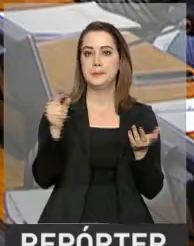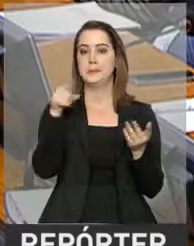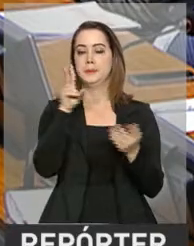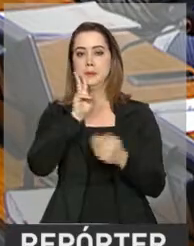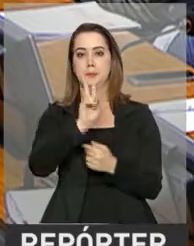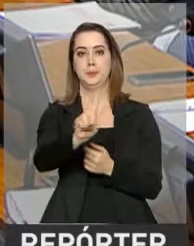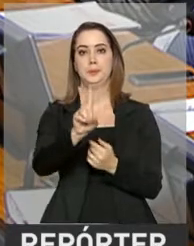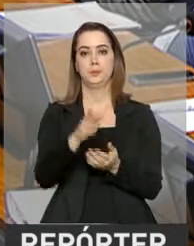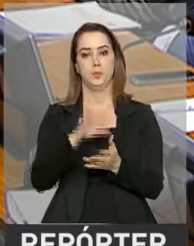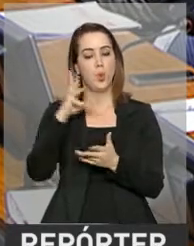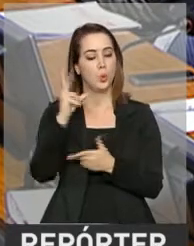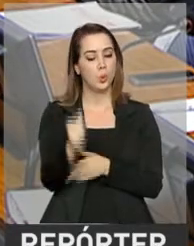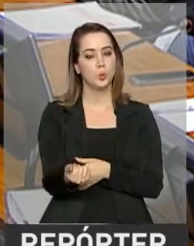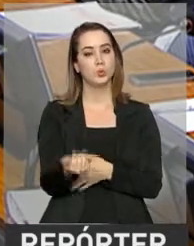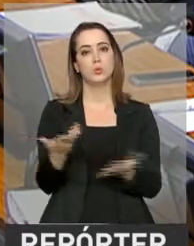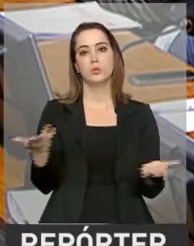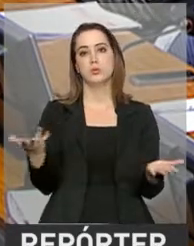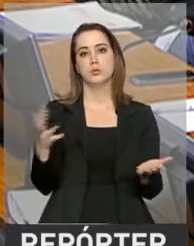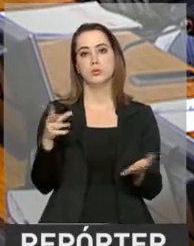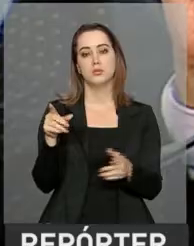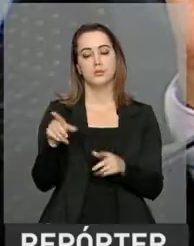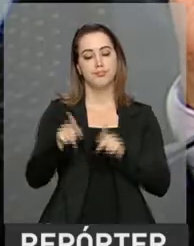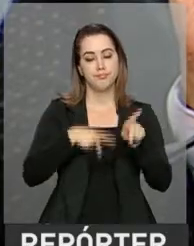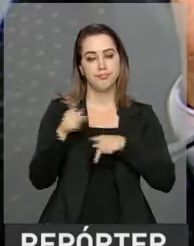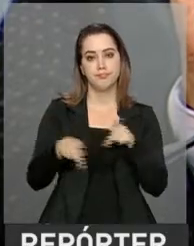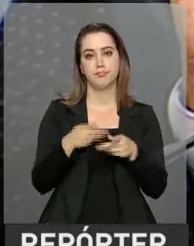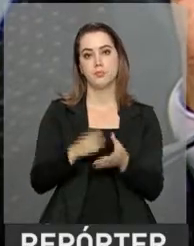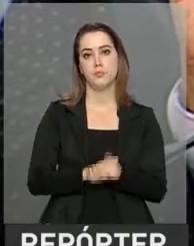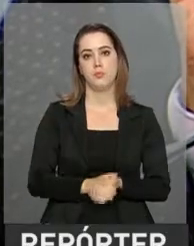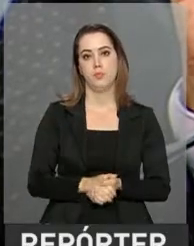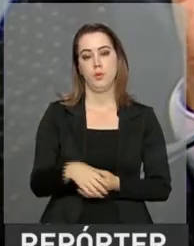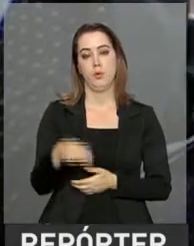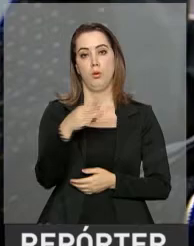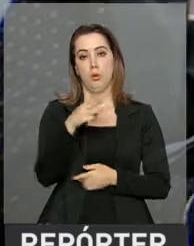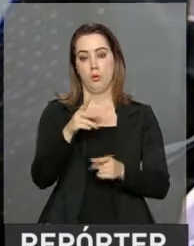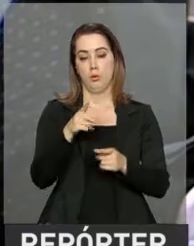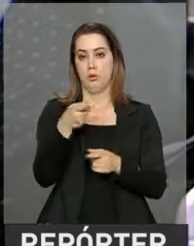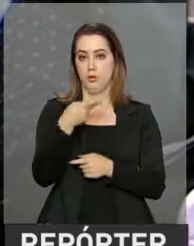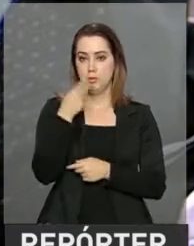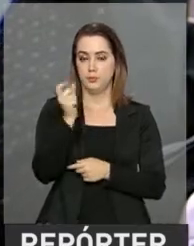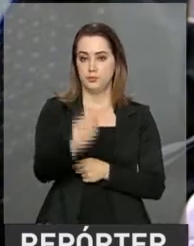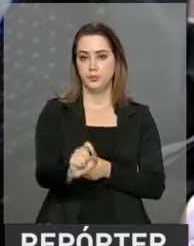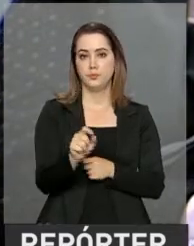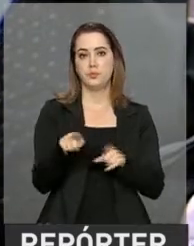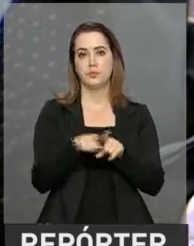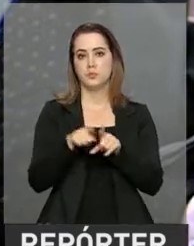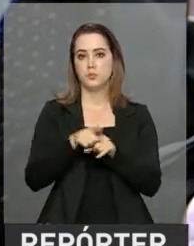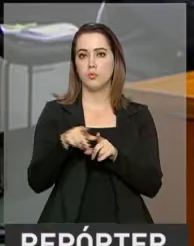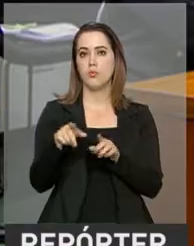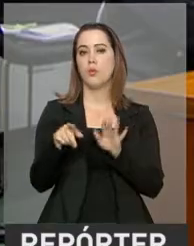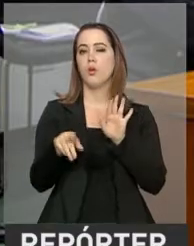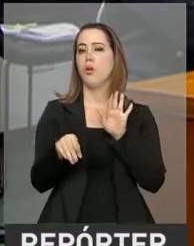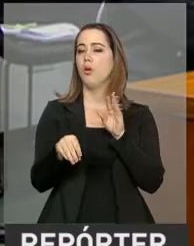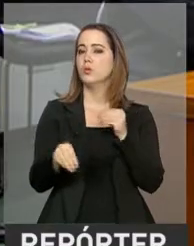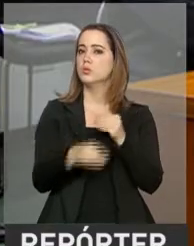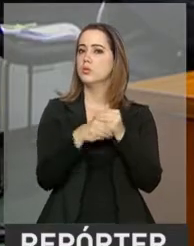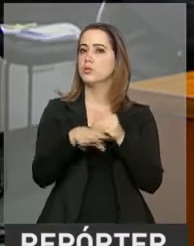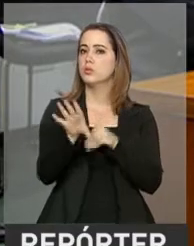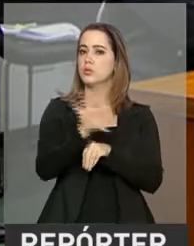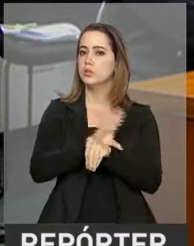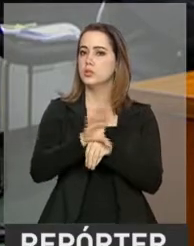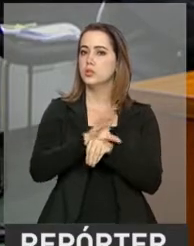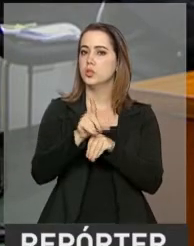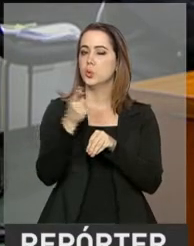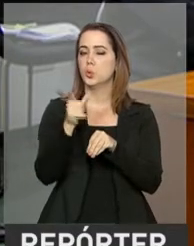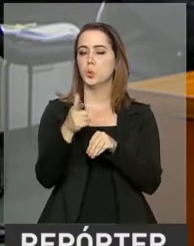análise, toda a população. O ministro da Fazenda, Henrique Meirelles, disse ainda que a PEC não vai reduzir os recursos